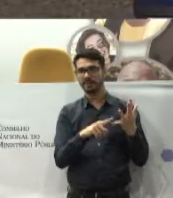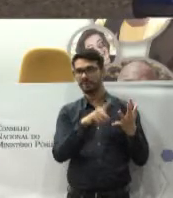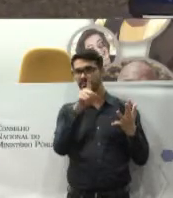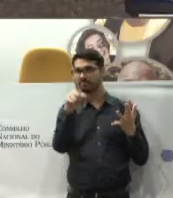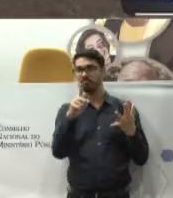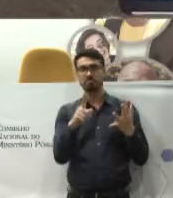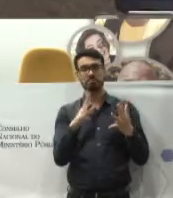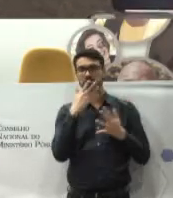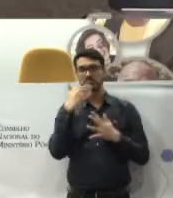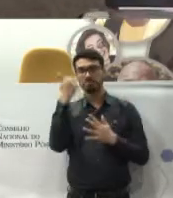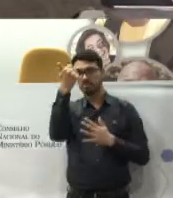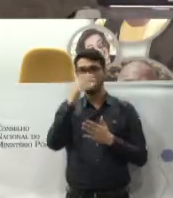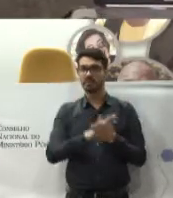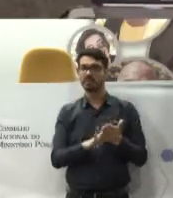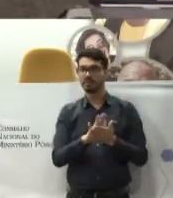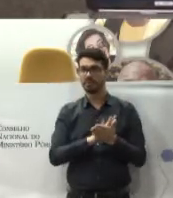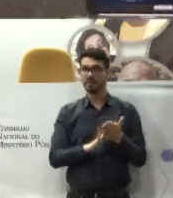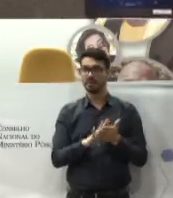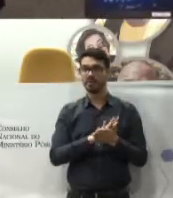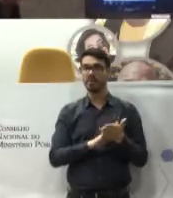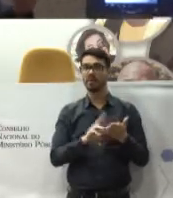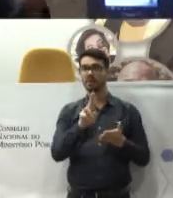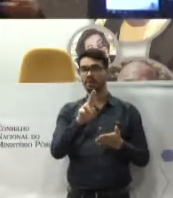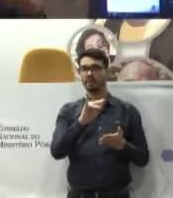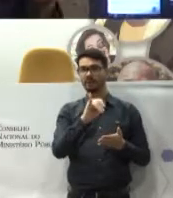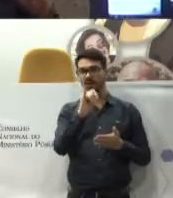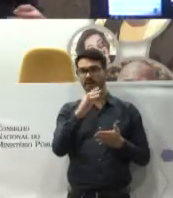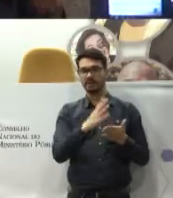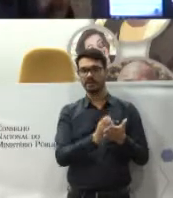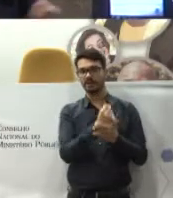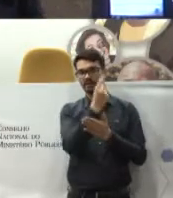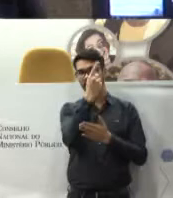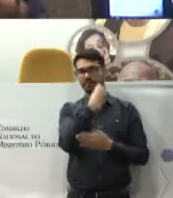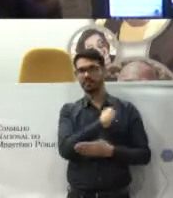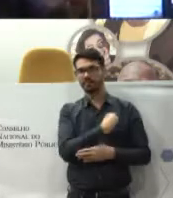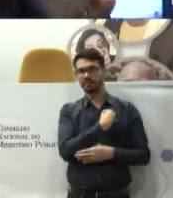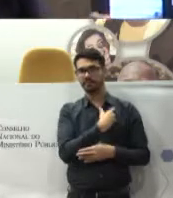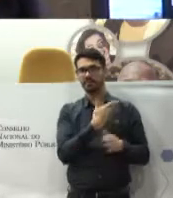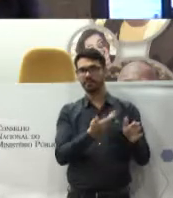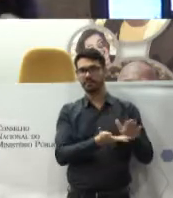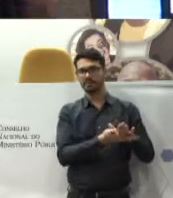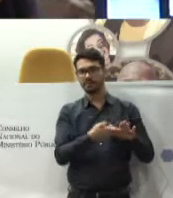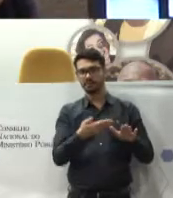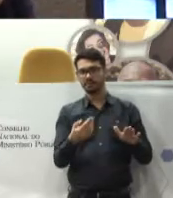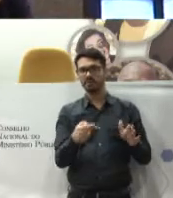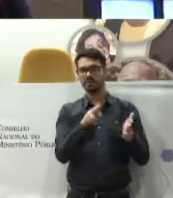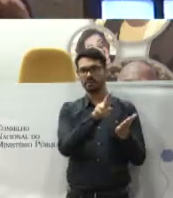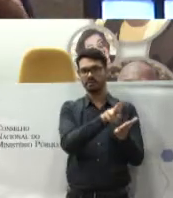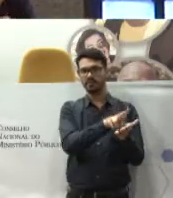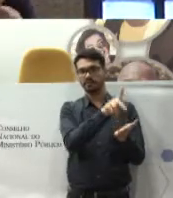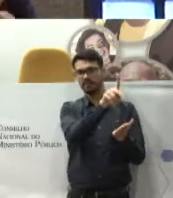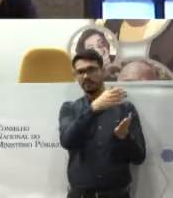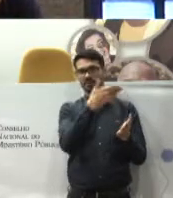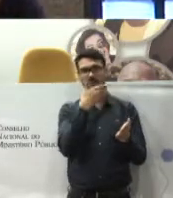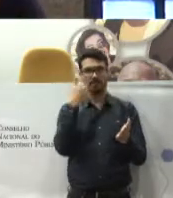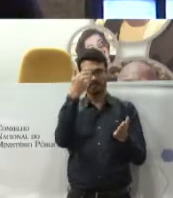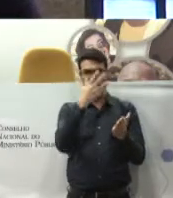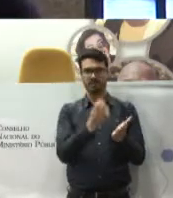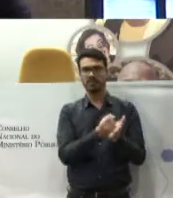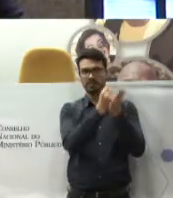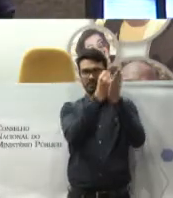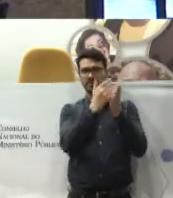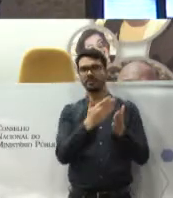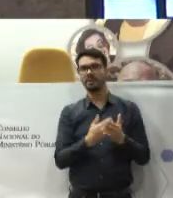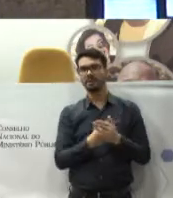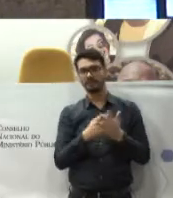para a UTI. A UTI ela é feita para salvar vidas, para tirar o paciente de uma situação, de uma intercorrência e salvar. Mas o